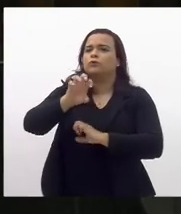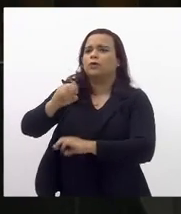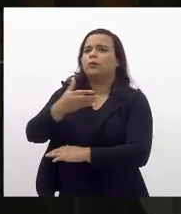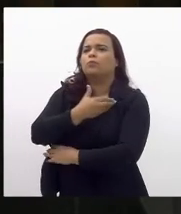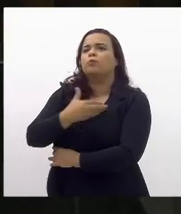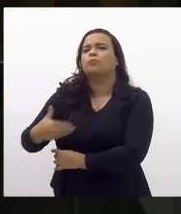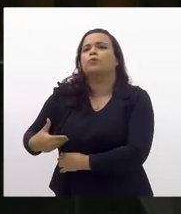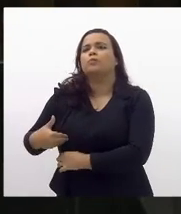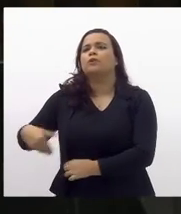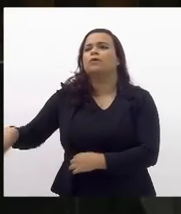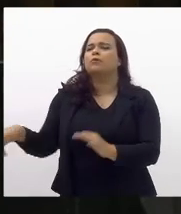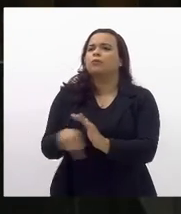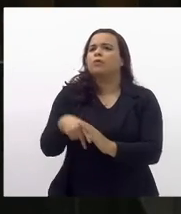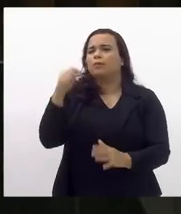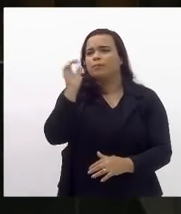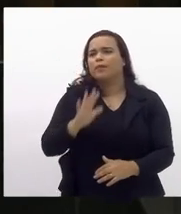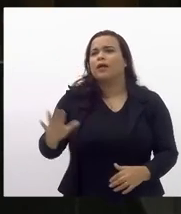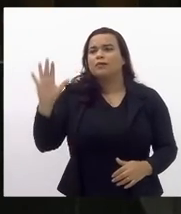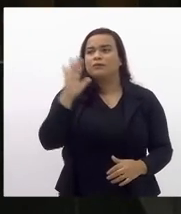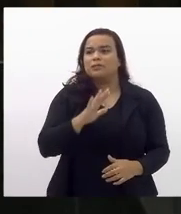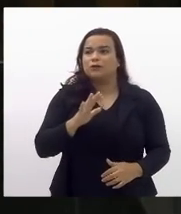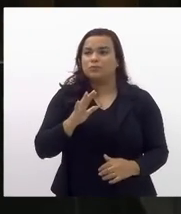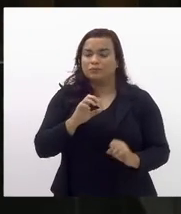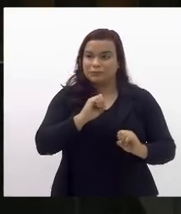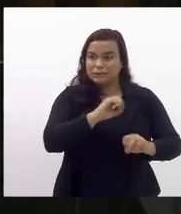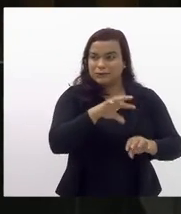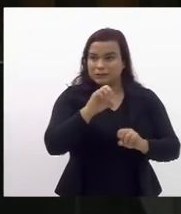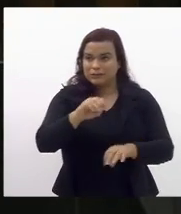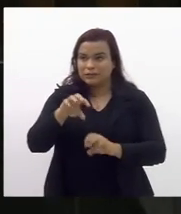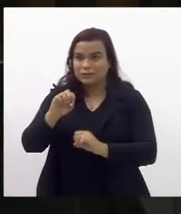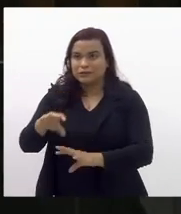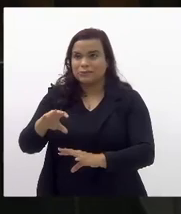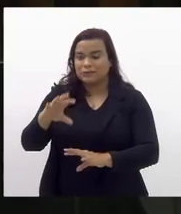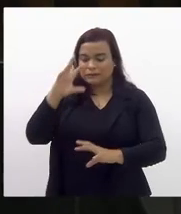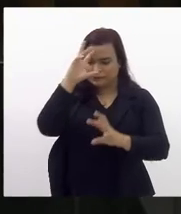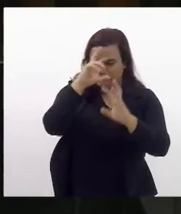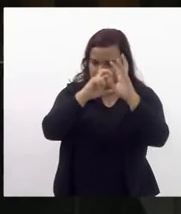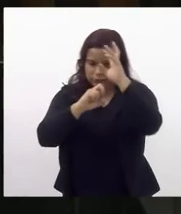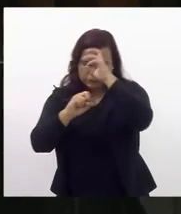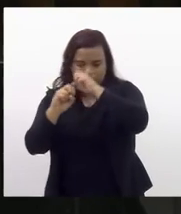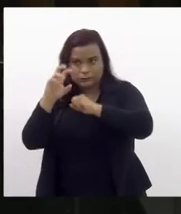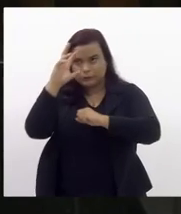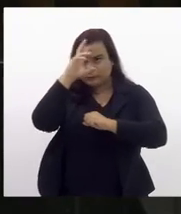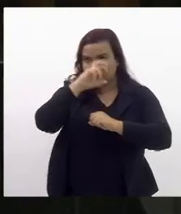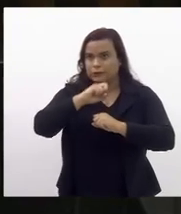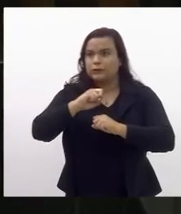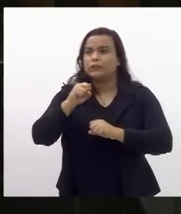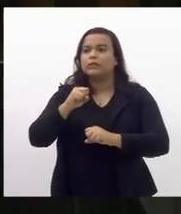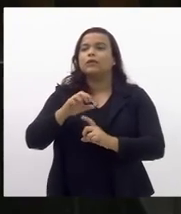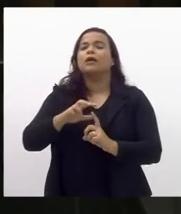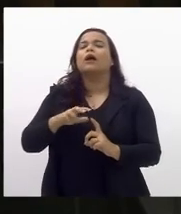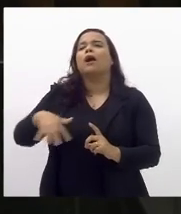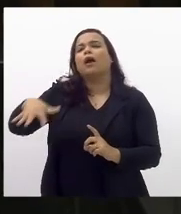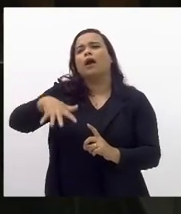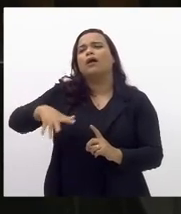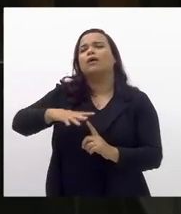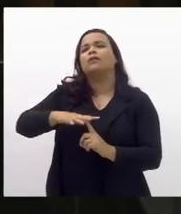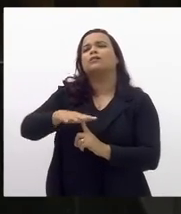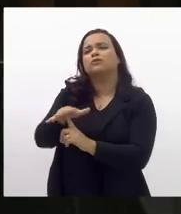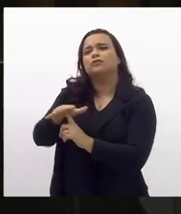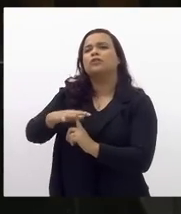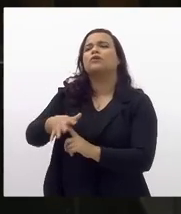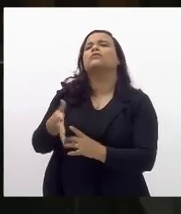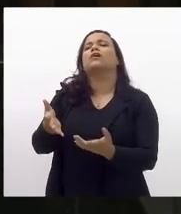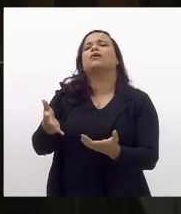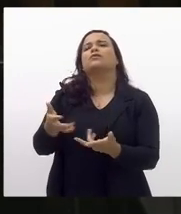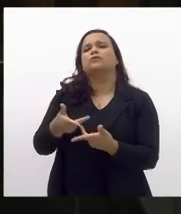brasileira, como um instrumento de doutrinação marxista, socialista, a exemplo do